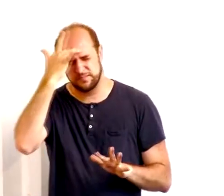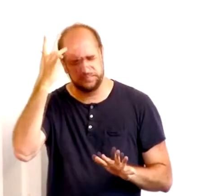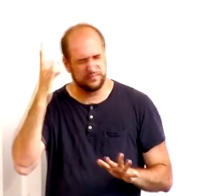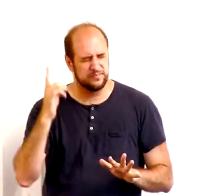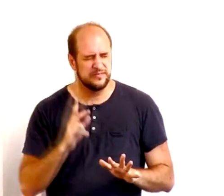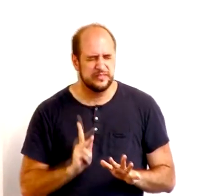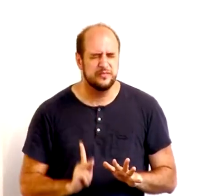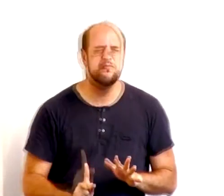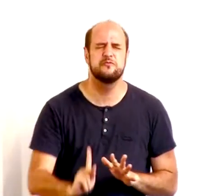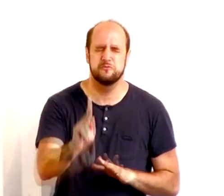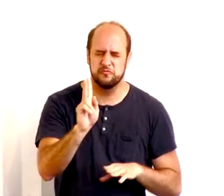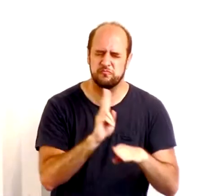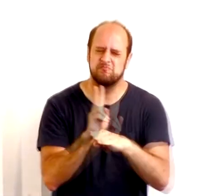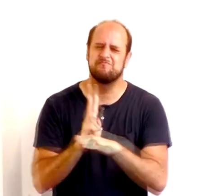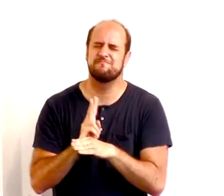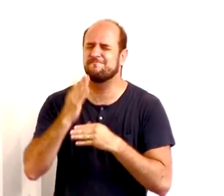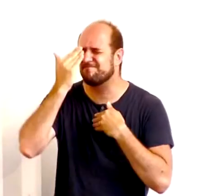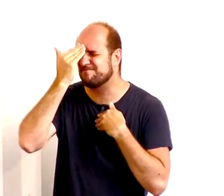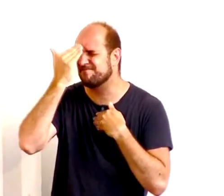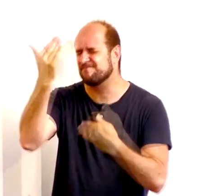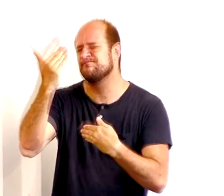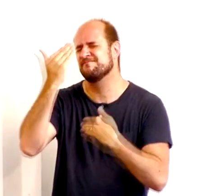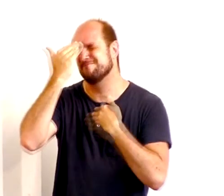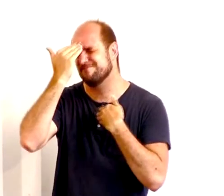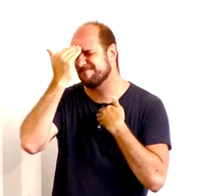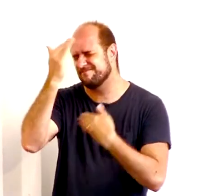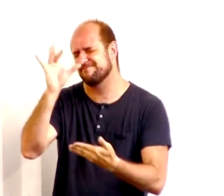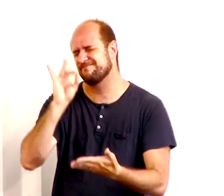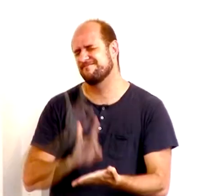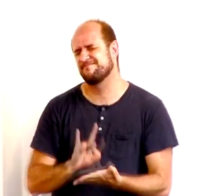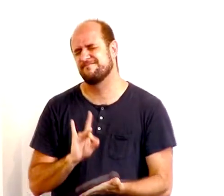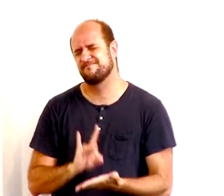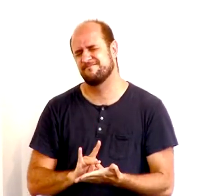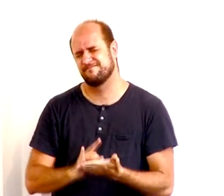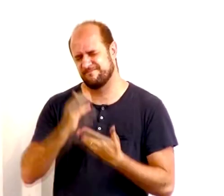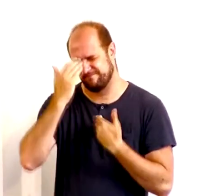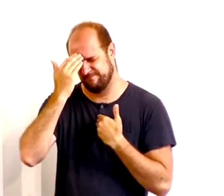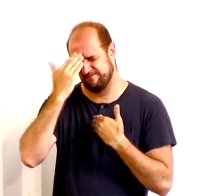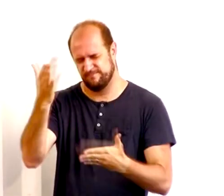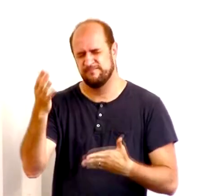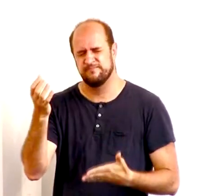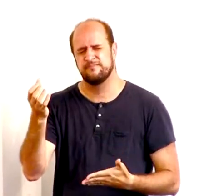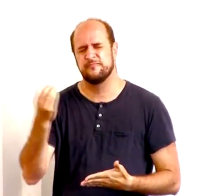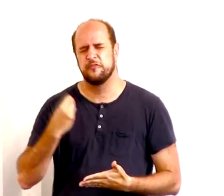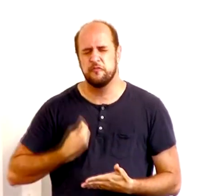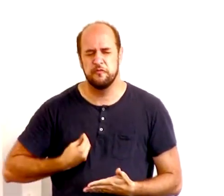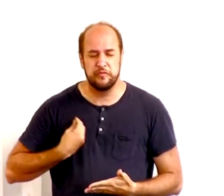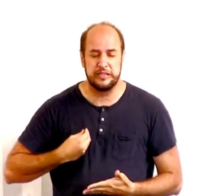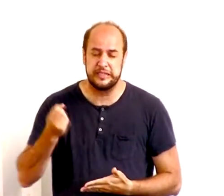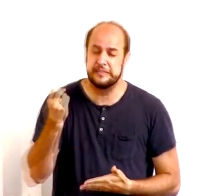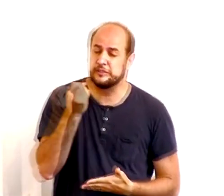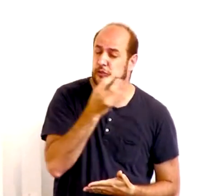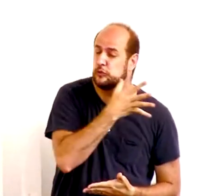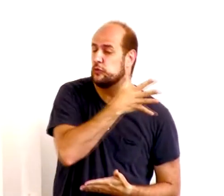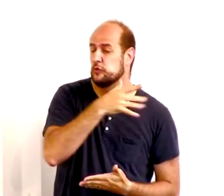momento. Te agradeço muito. Te agradeço, Senhor, pelas novas decisões, novos